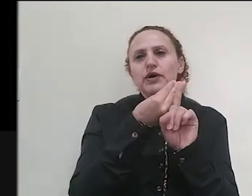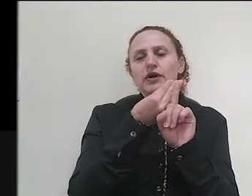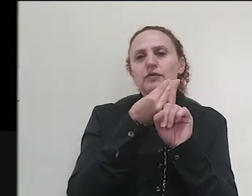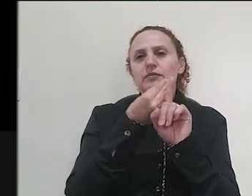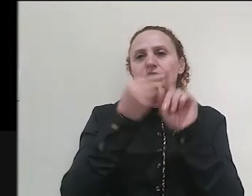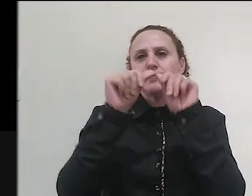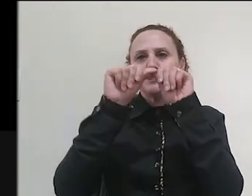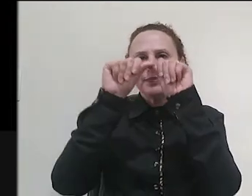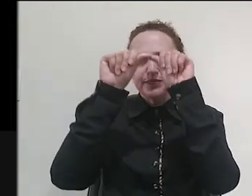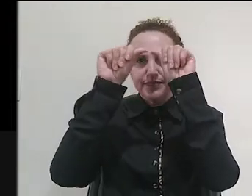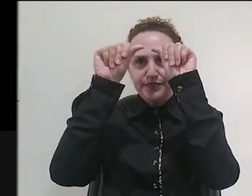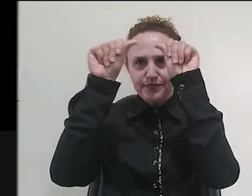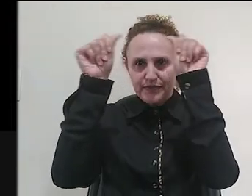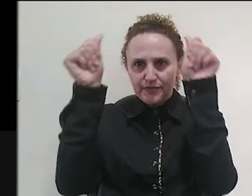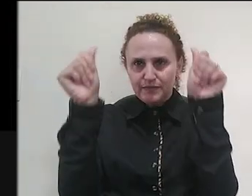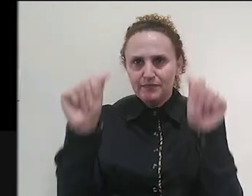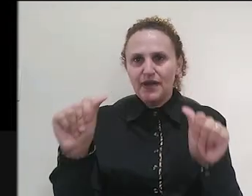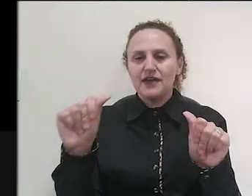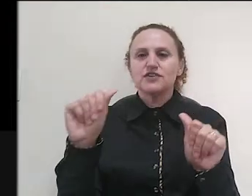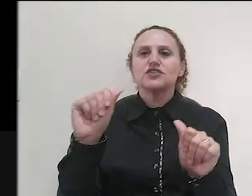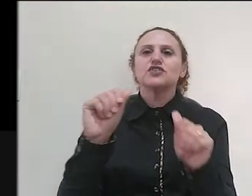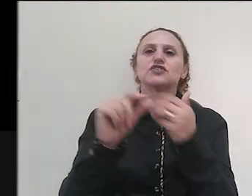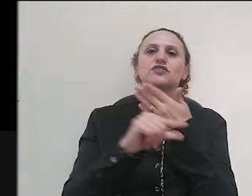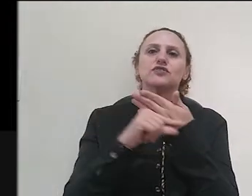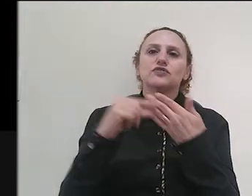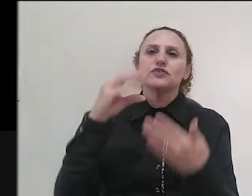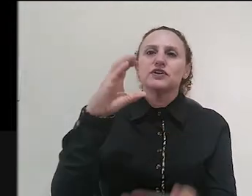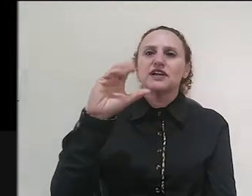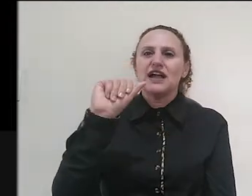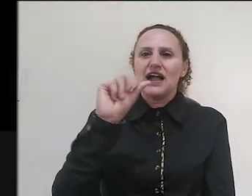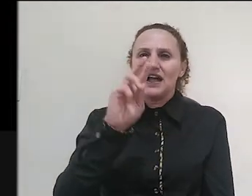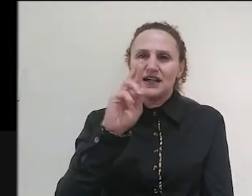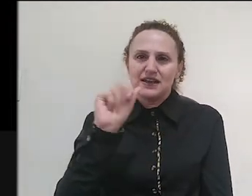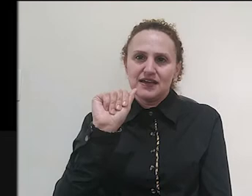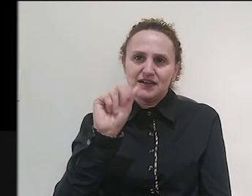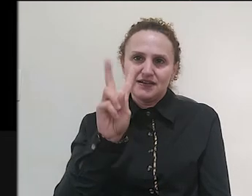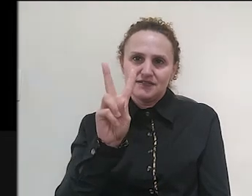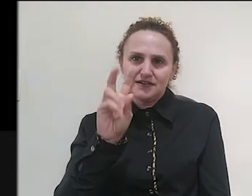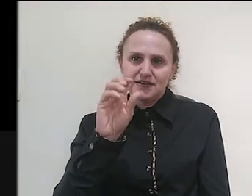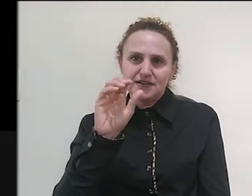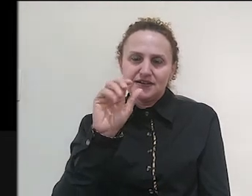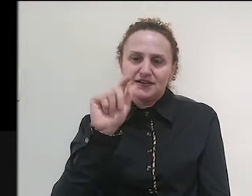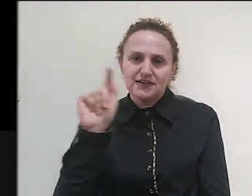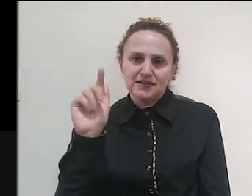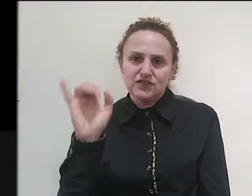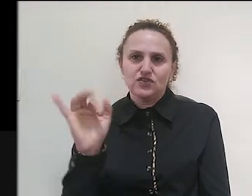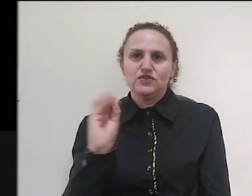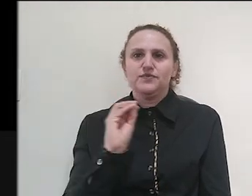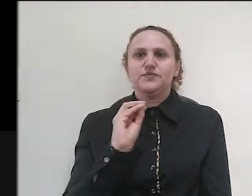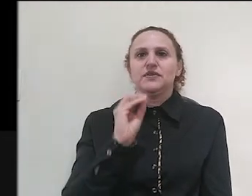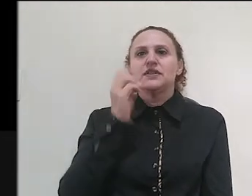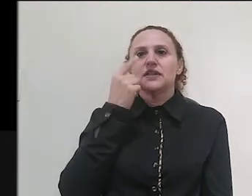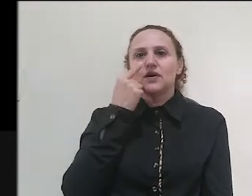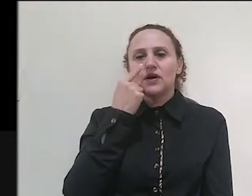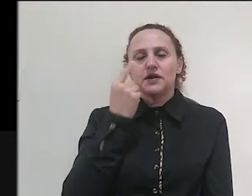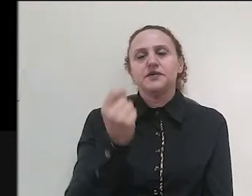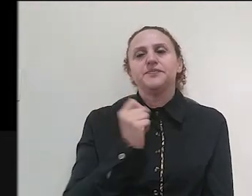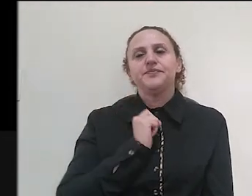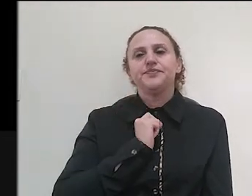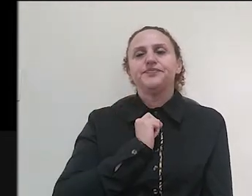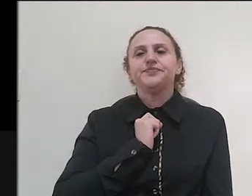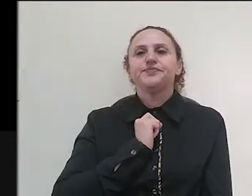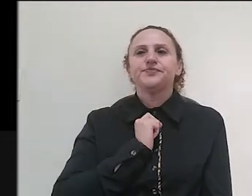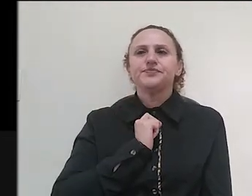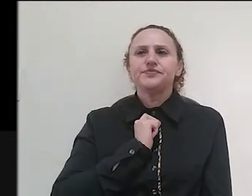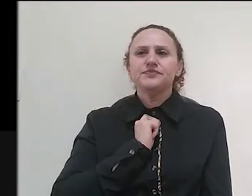Cristo. A gente vai ter muito o claro e o escuro, assim como na Confirmação de Tomé. Então,